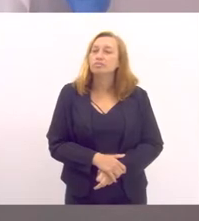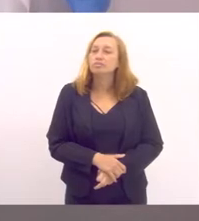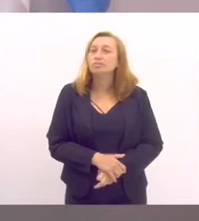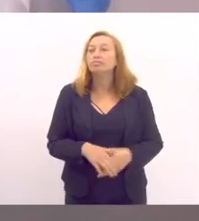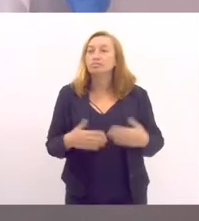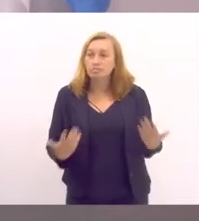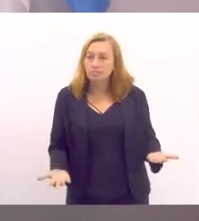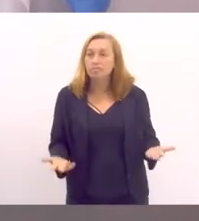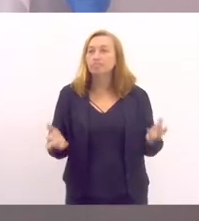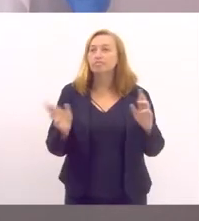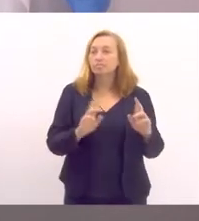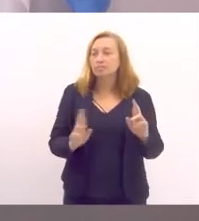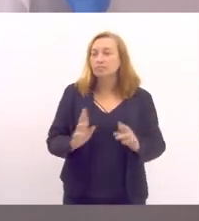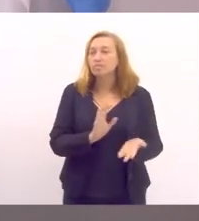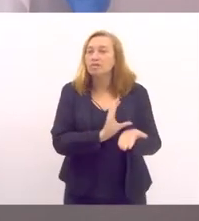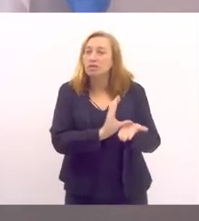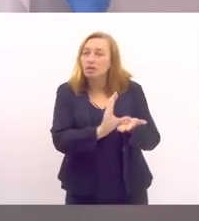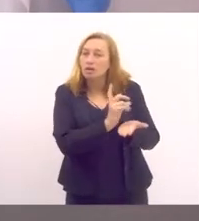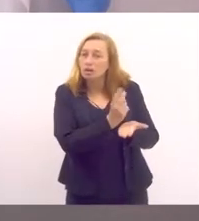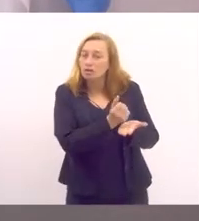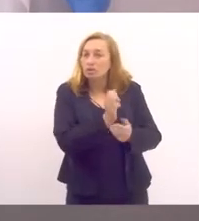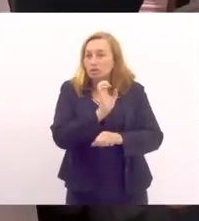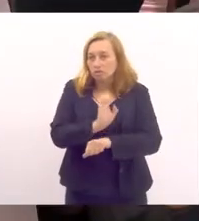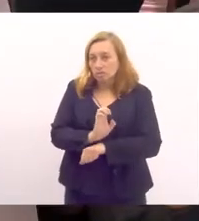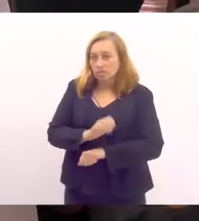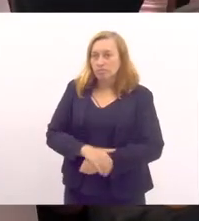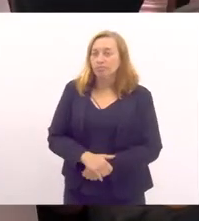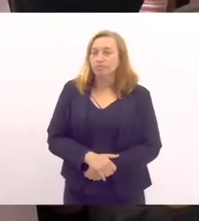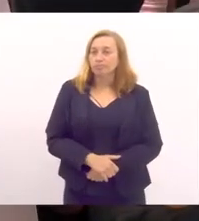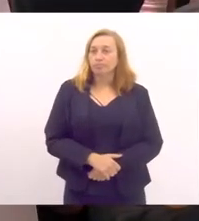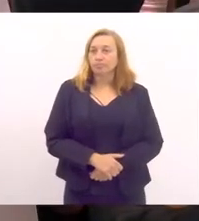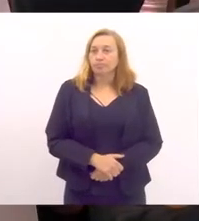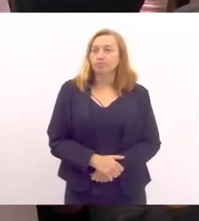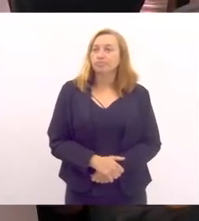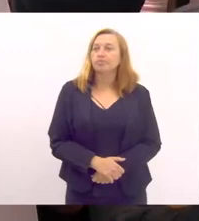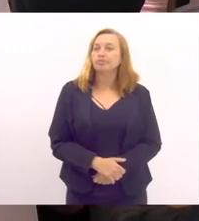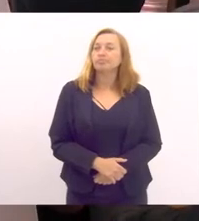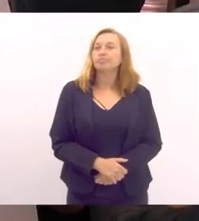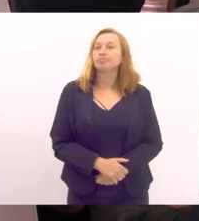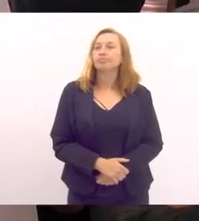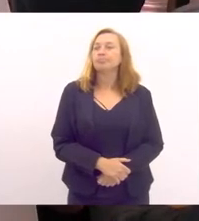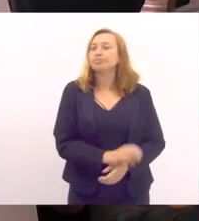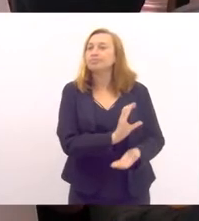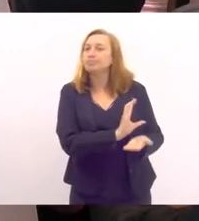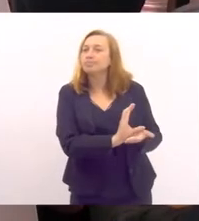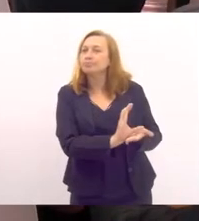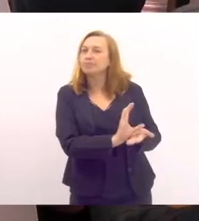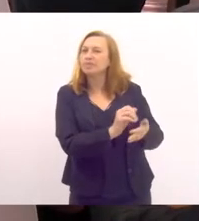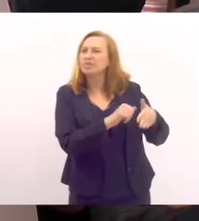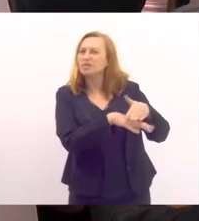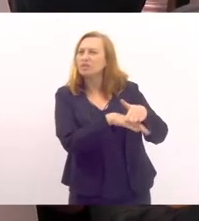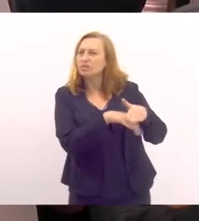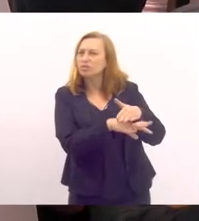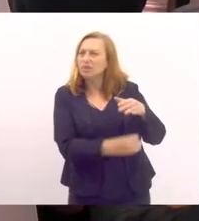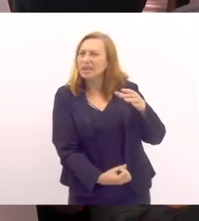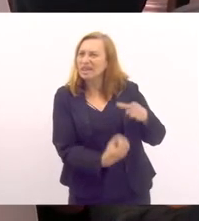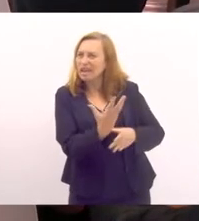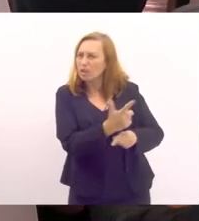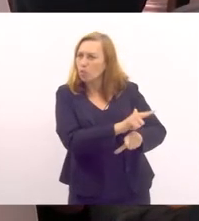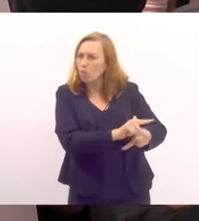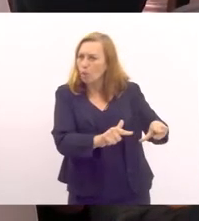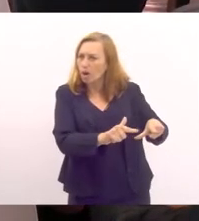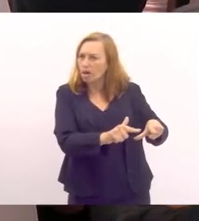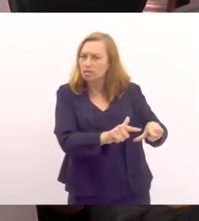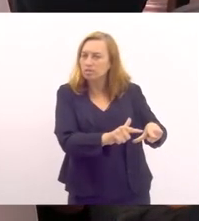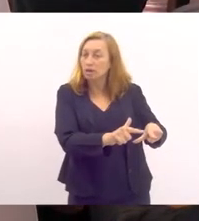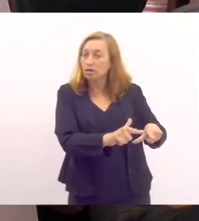Então, em relação ao fundo estadual, o fundo ele não é criado zerado. Quando você cria um fundo,